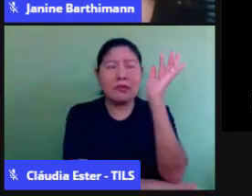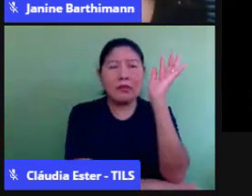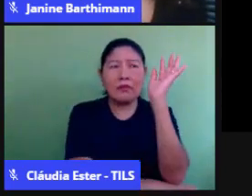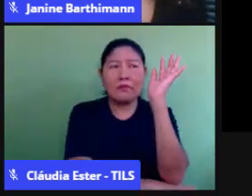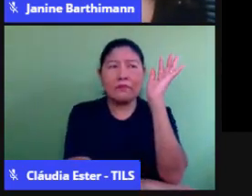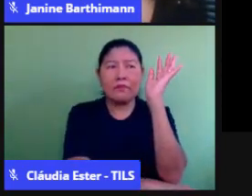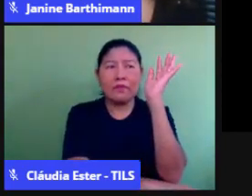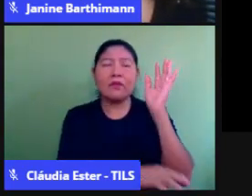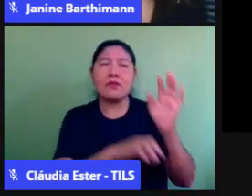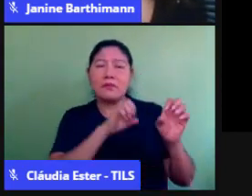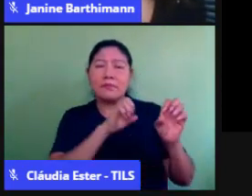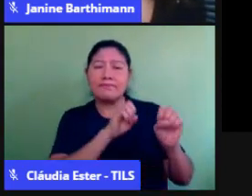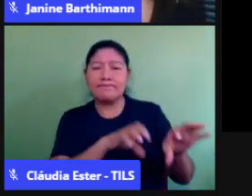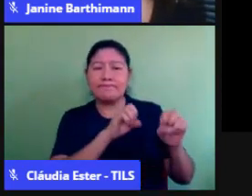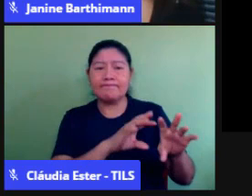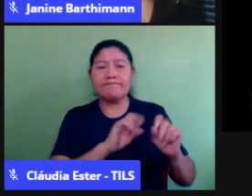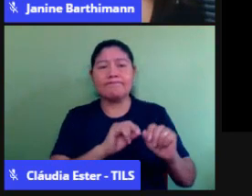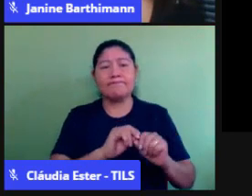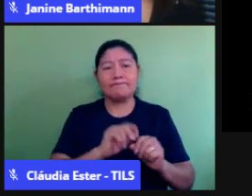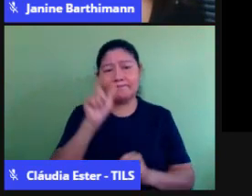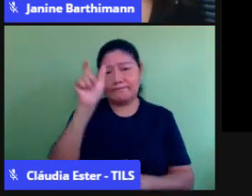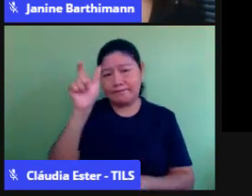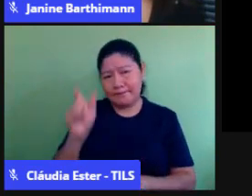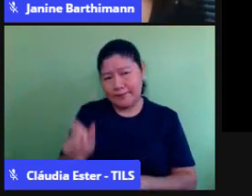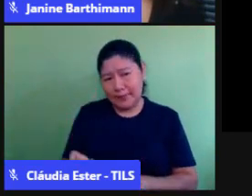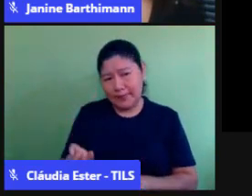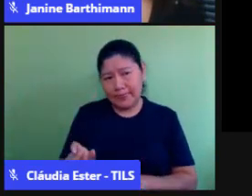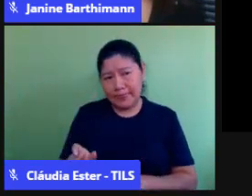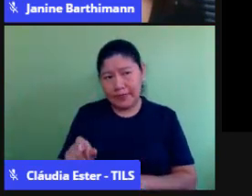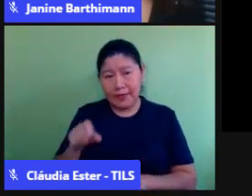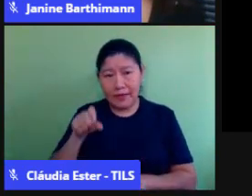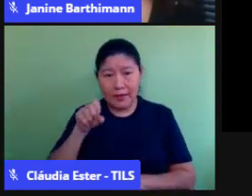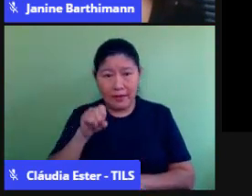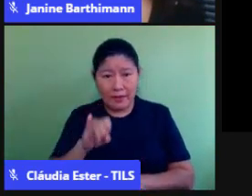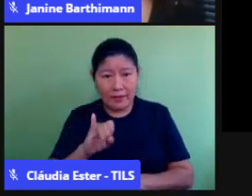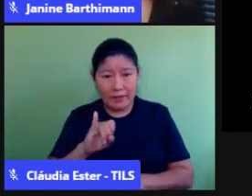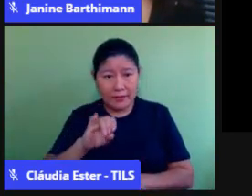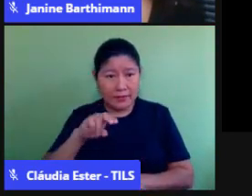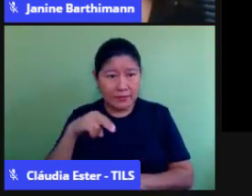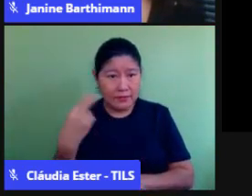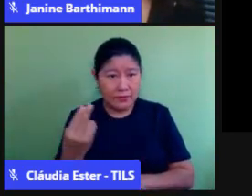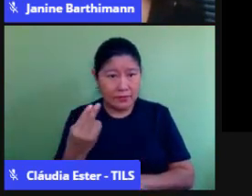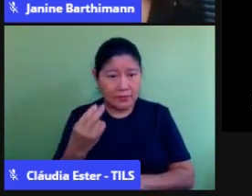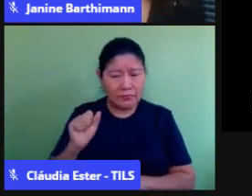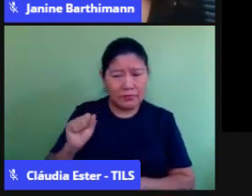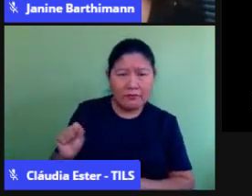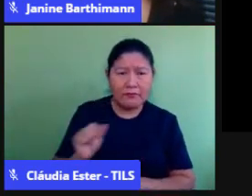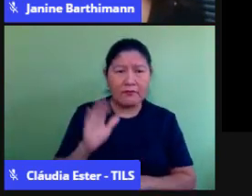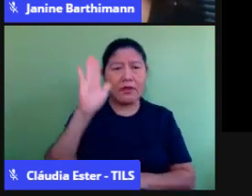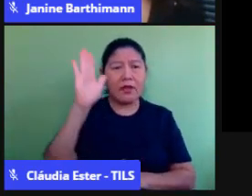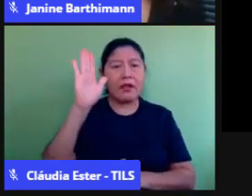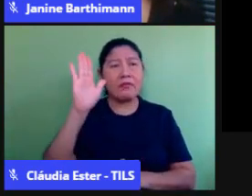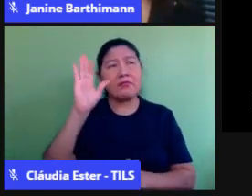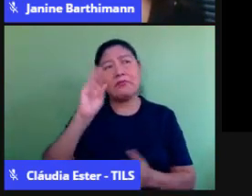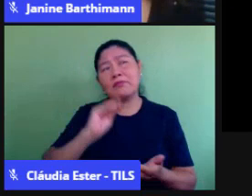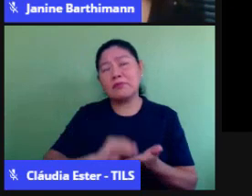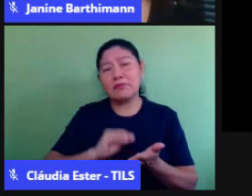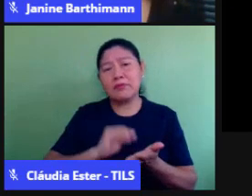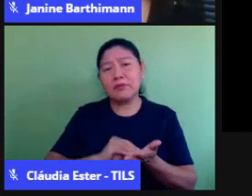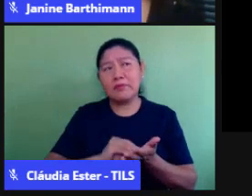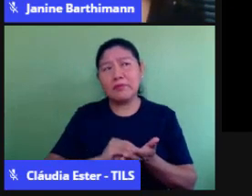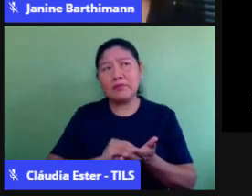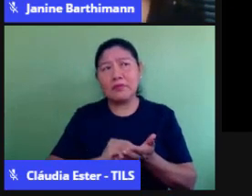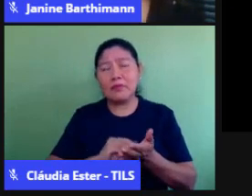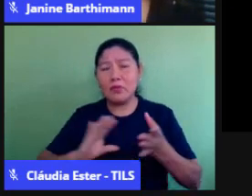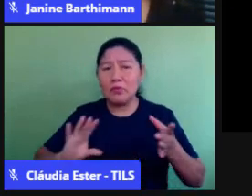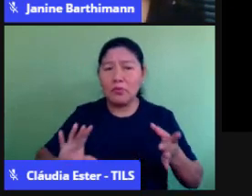humanos. Se a nossa maior riqueza é a nossa incompletude, corroborando com essa